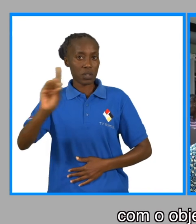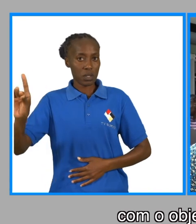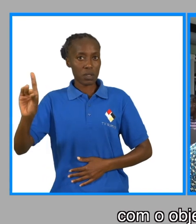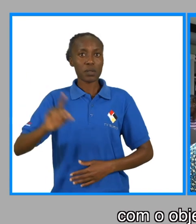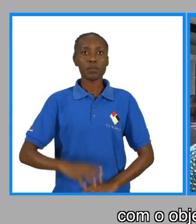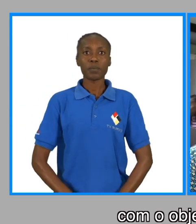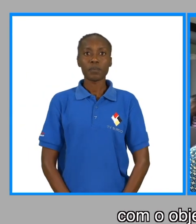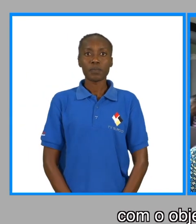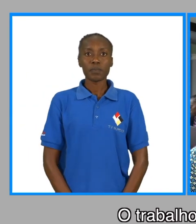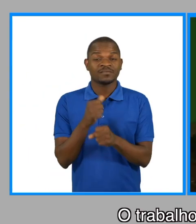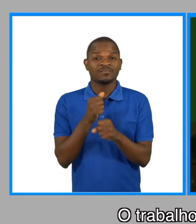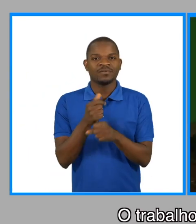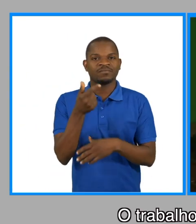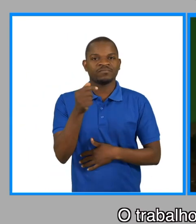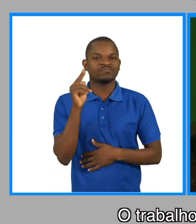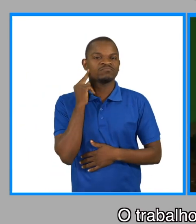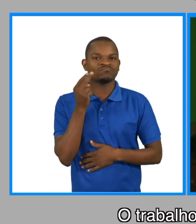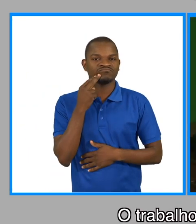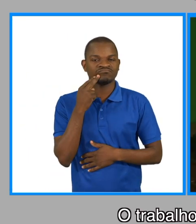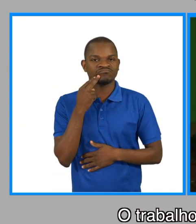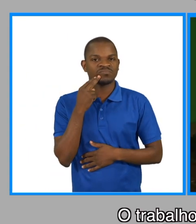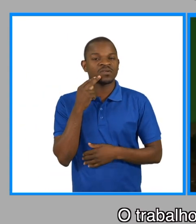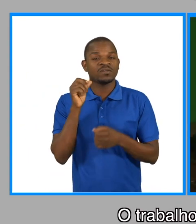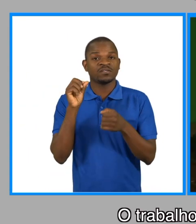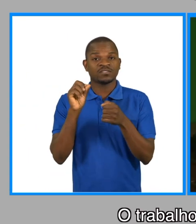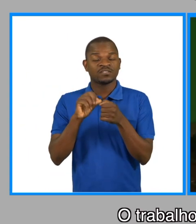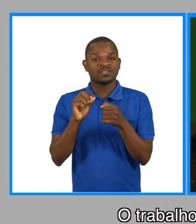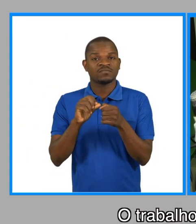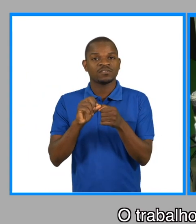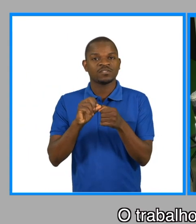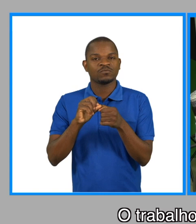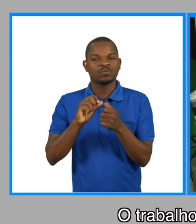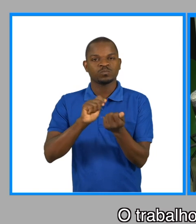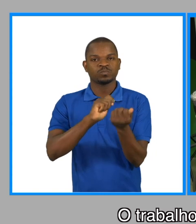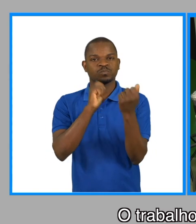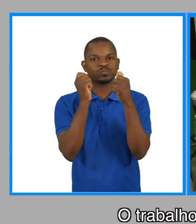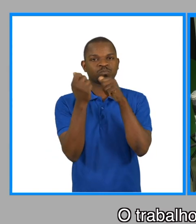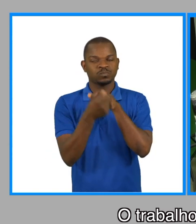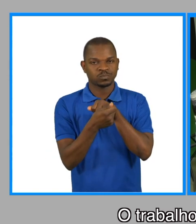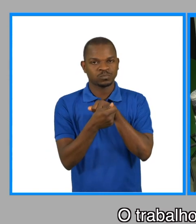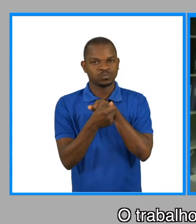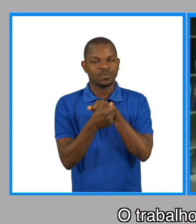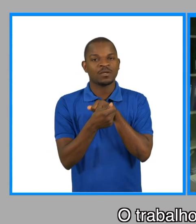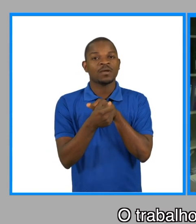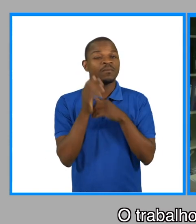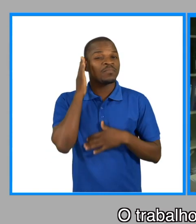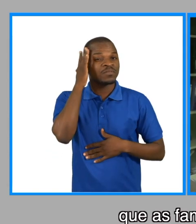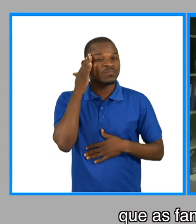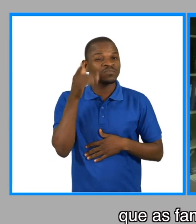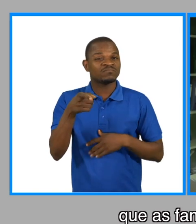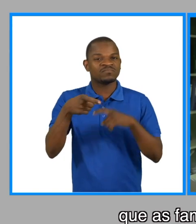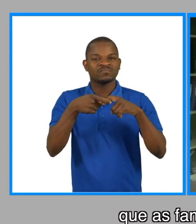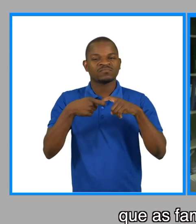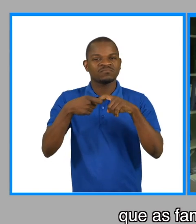pessoas com deficiência. O trabalho da TV Surdo está a eliminar, felizmente, este